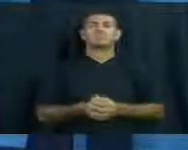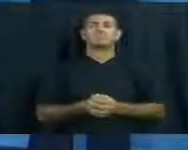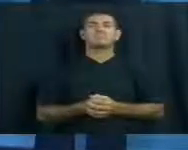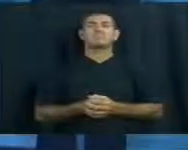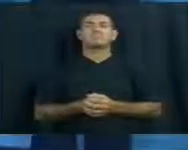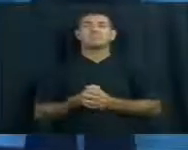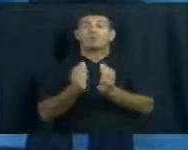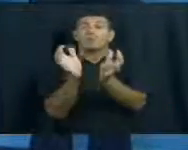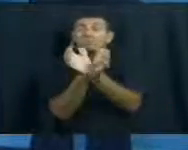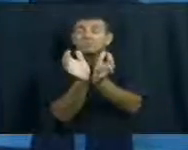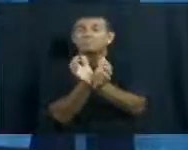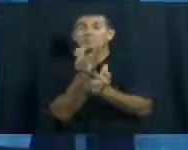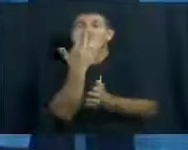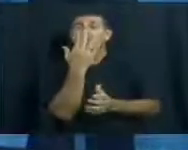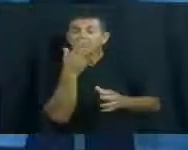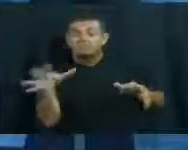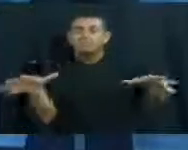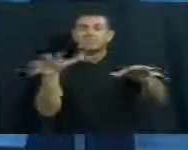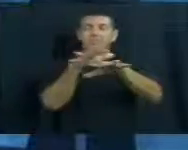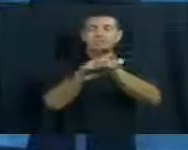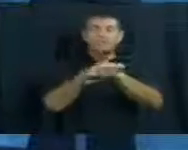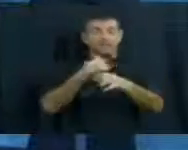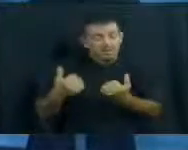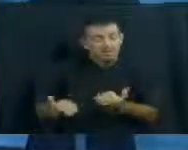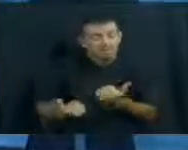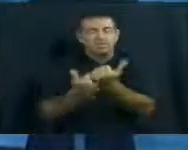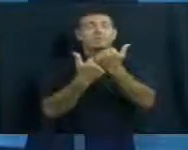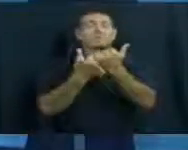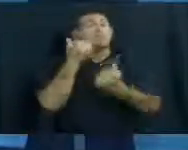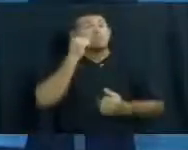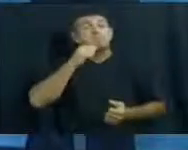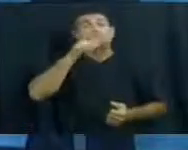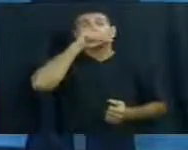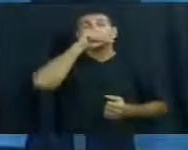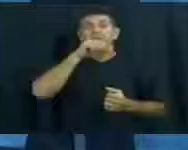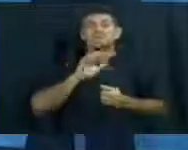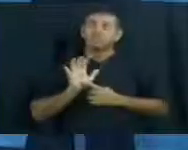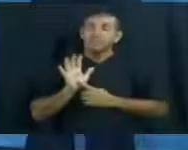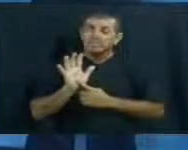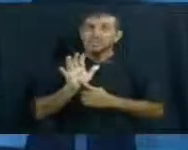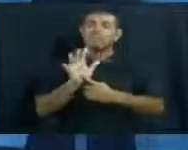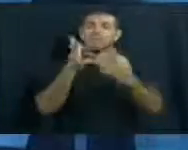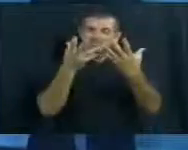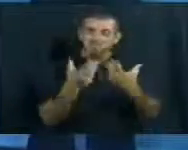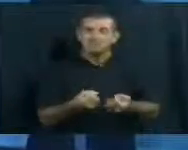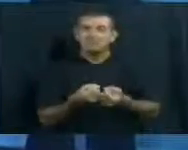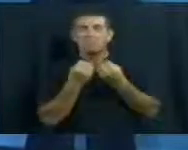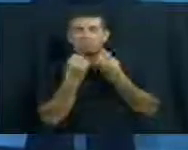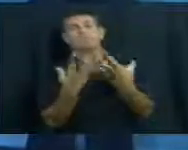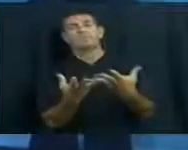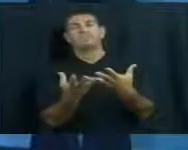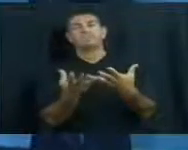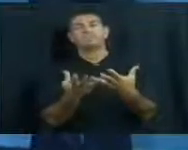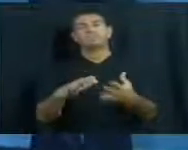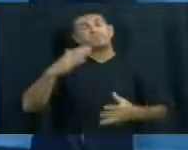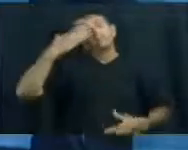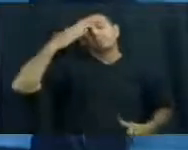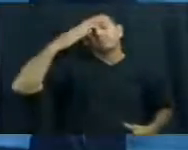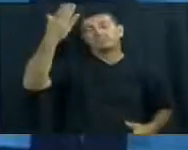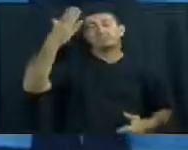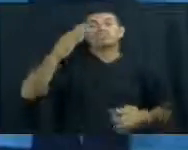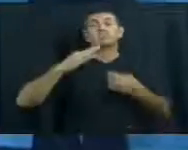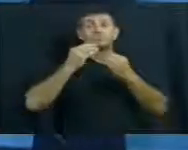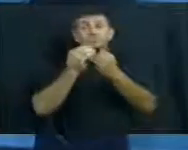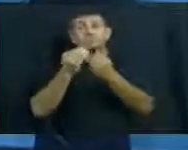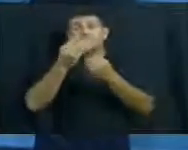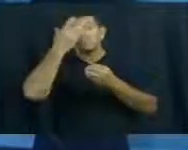tá participando do nosso carnaval, que estão colaborando, as mães lindas que deixaram, né, Bongo? Perfeito. Eles participarem, todos os